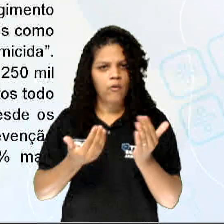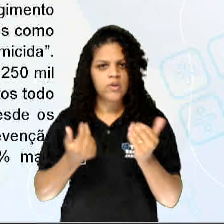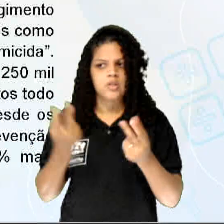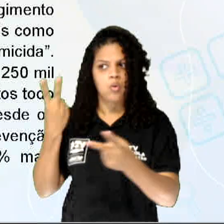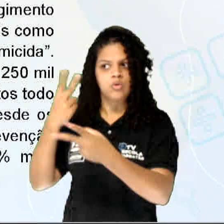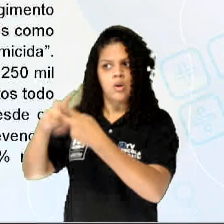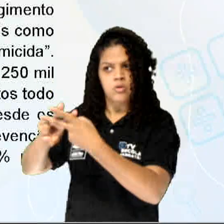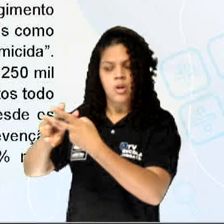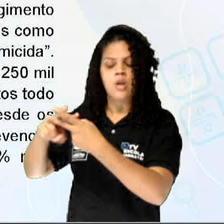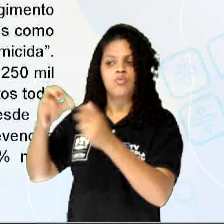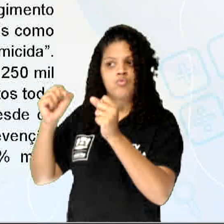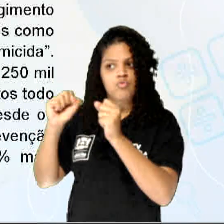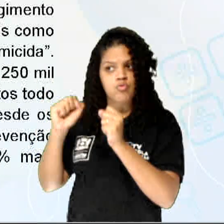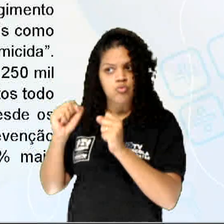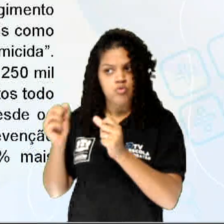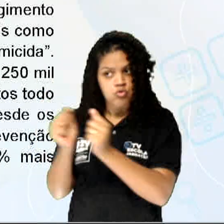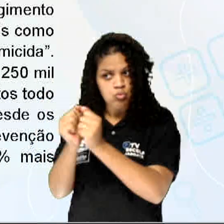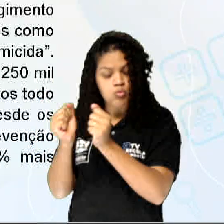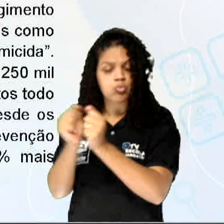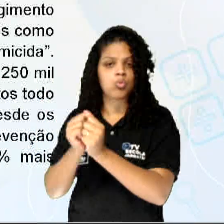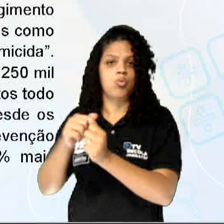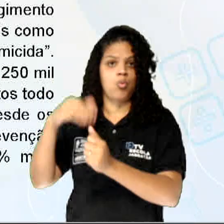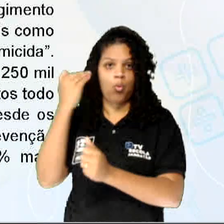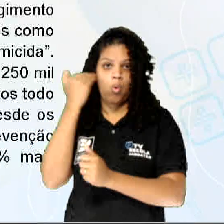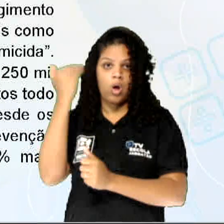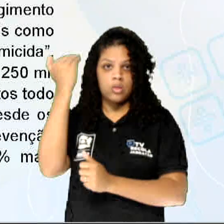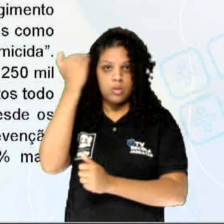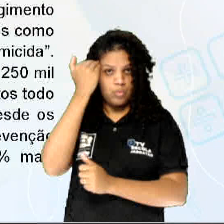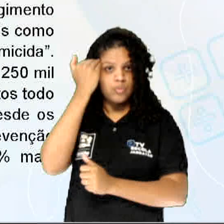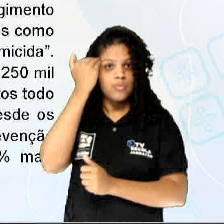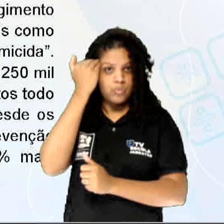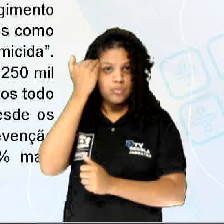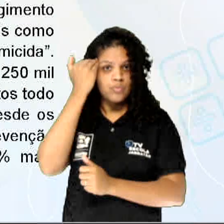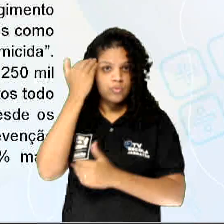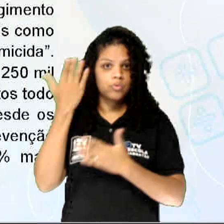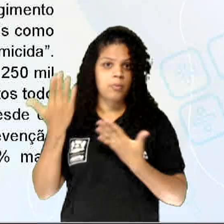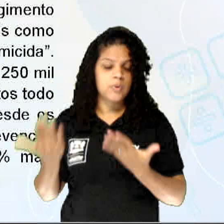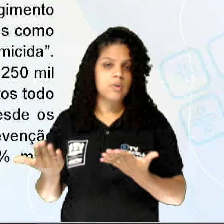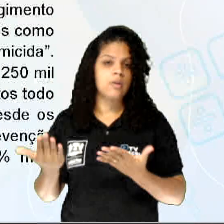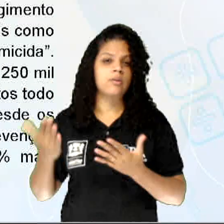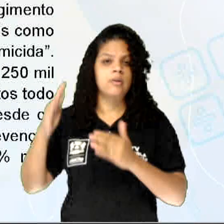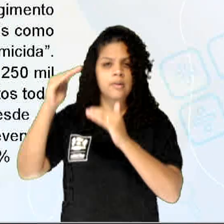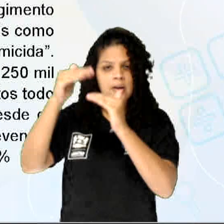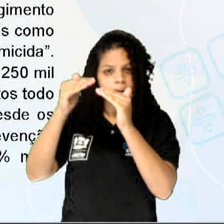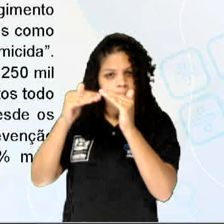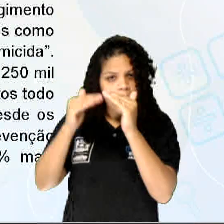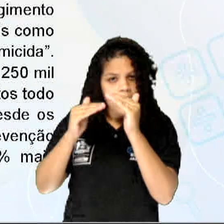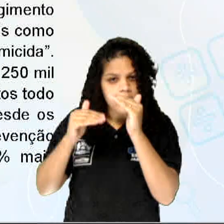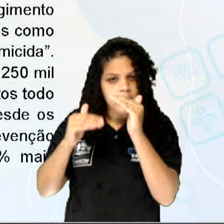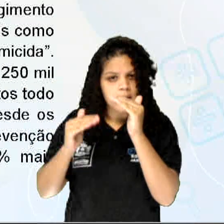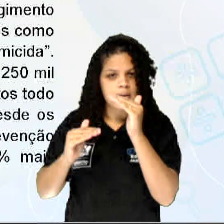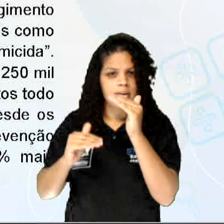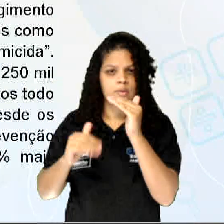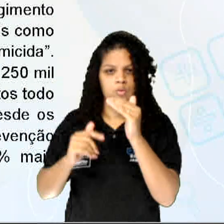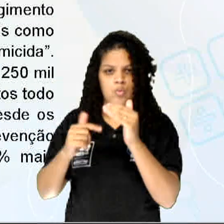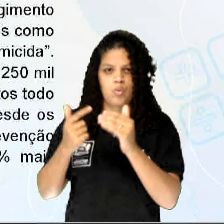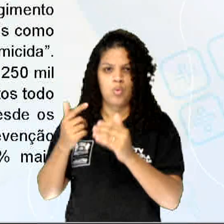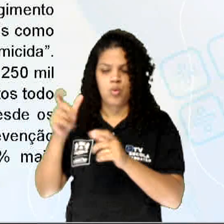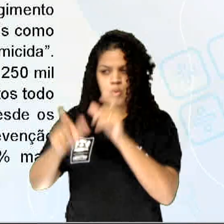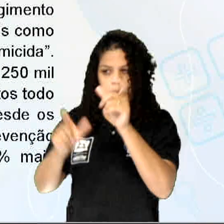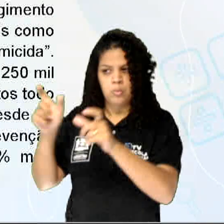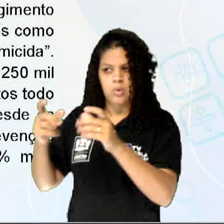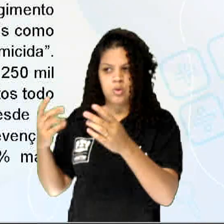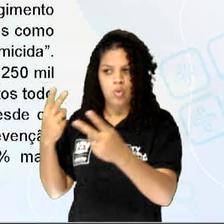todo ano. Apesar de as taxas de criminalidade terem caído no país desde os anos 90, um estudo do Centro